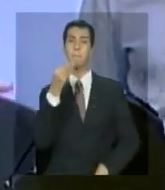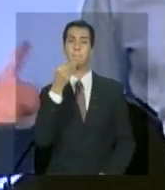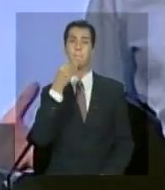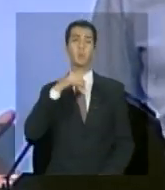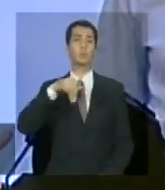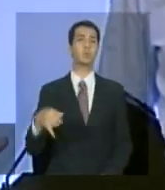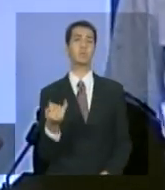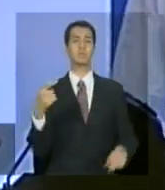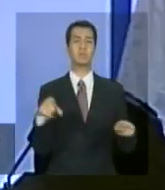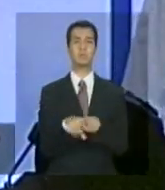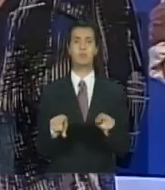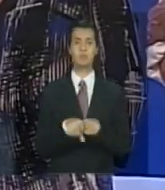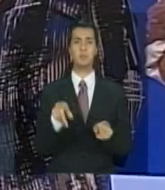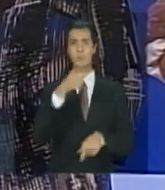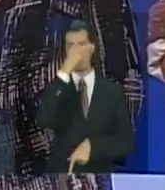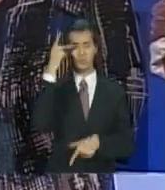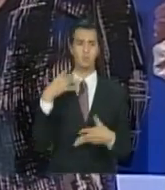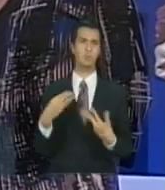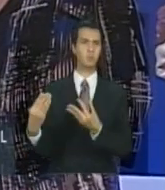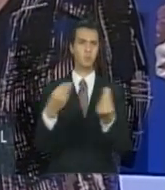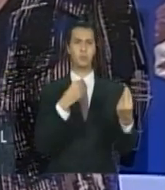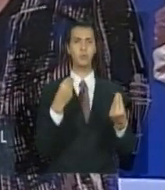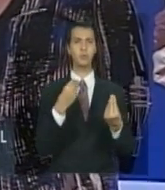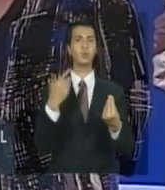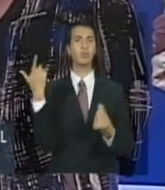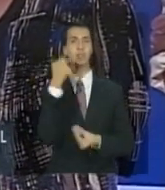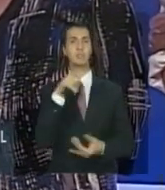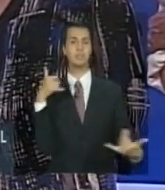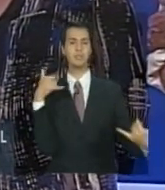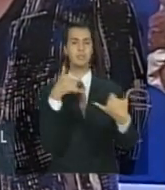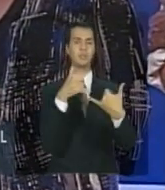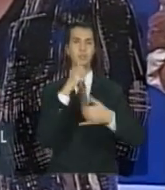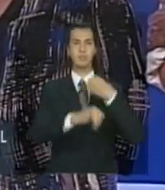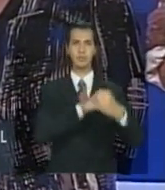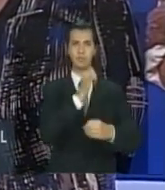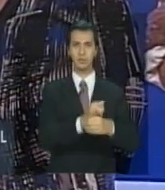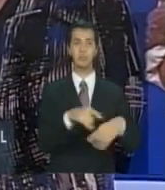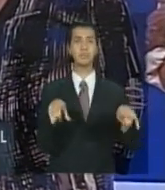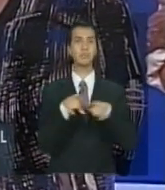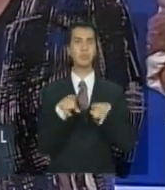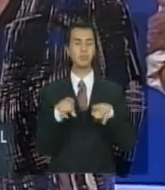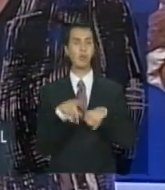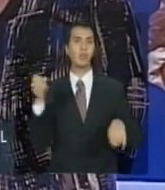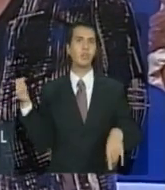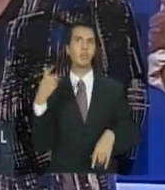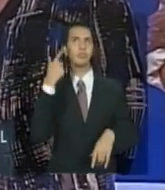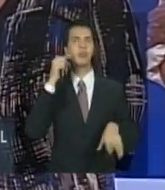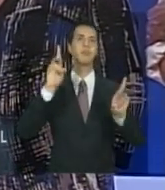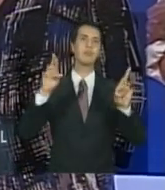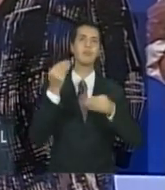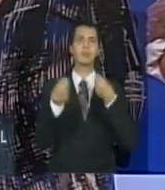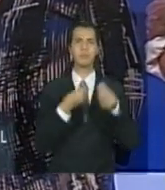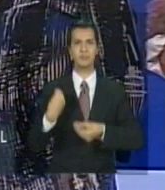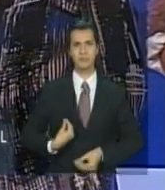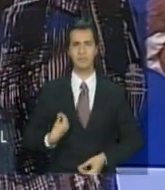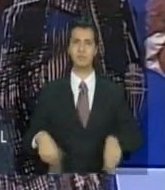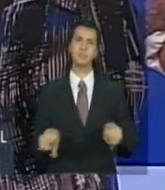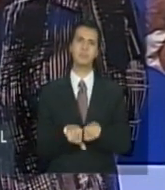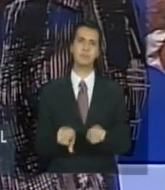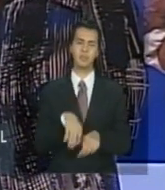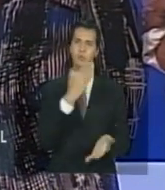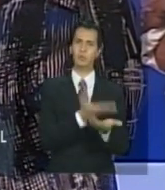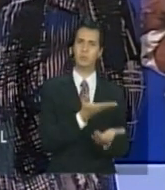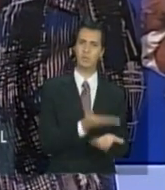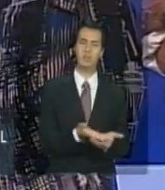muitos brasileiros têm de se conectar à internet, de ter uma nova perspectiva de vida, de poder estudar, de poder